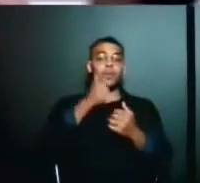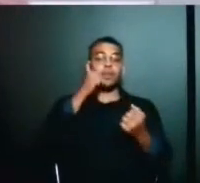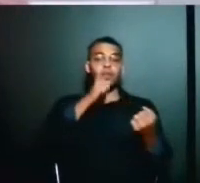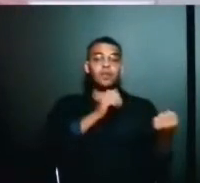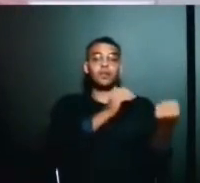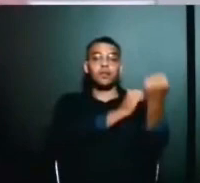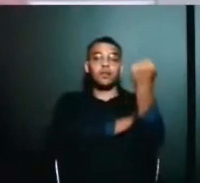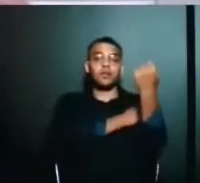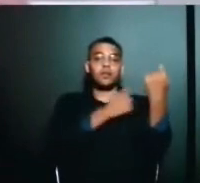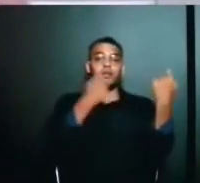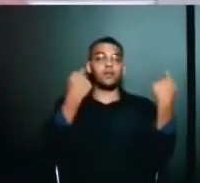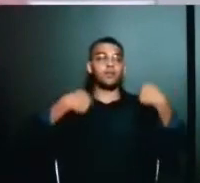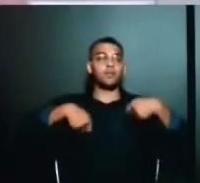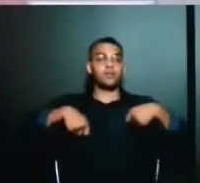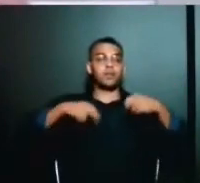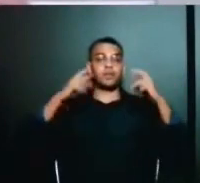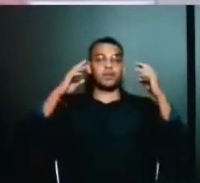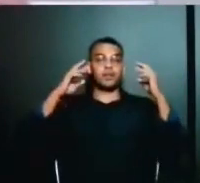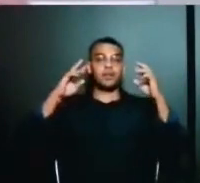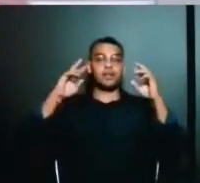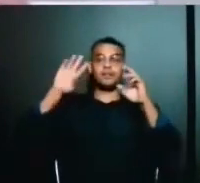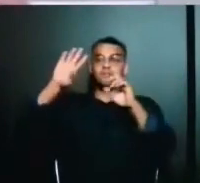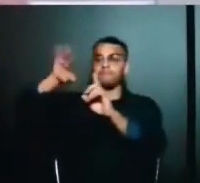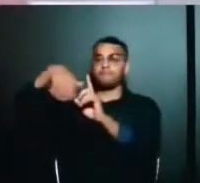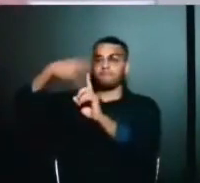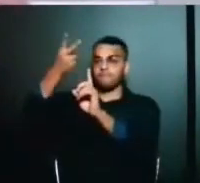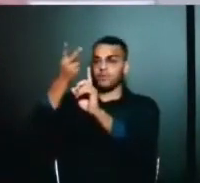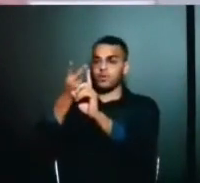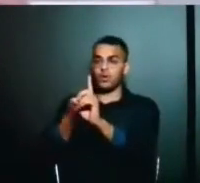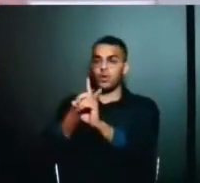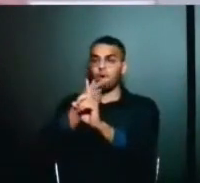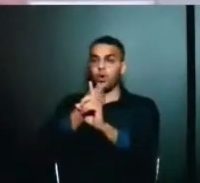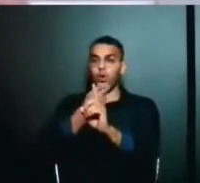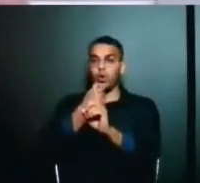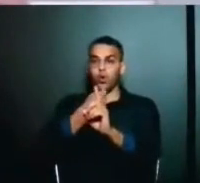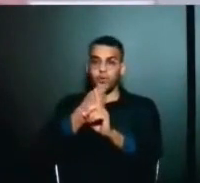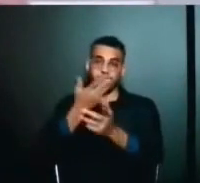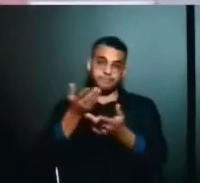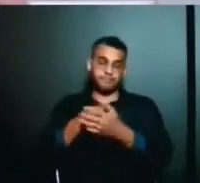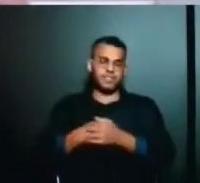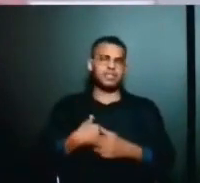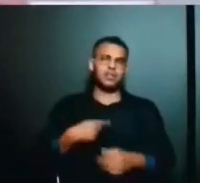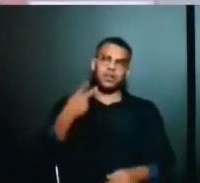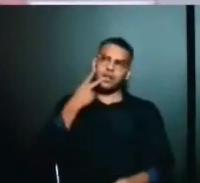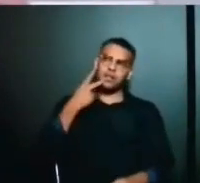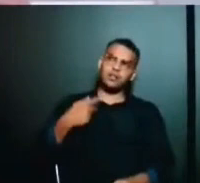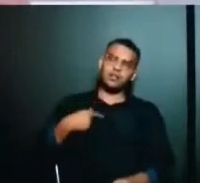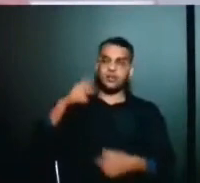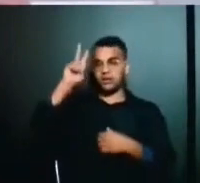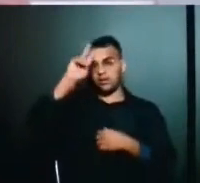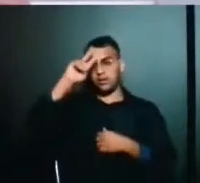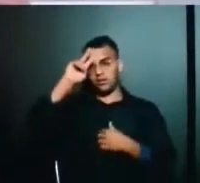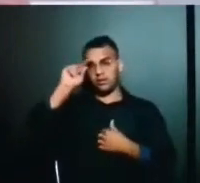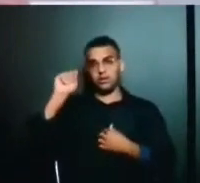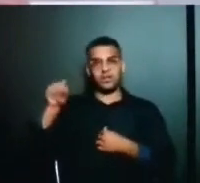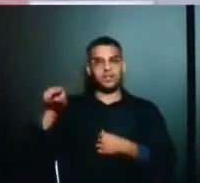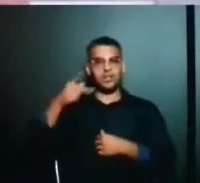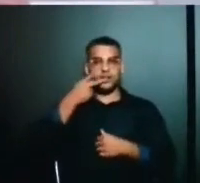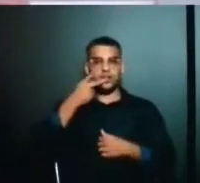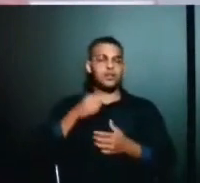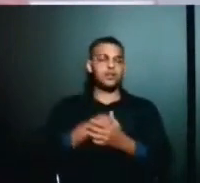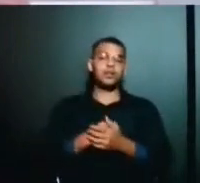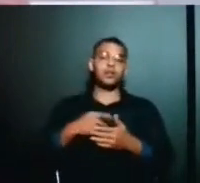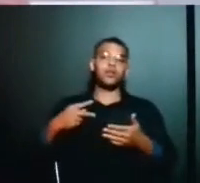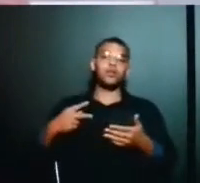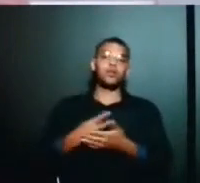verdade deveriam reconhecer a glória dos homens. Enquanto a Ana Paula falava, eu me recordava disso. Esse episódio que a Carol mencionou aconteceu na